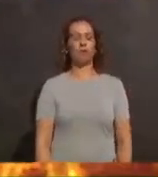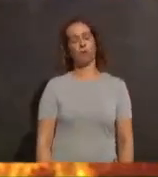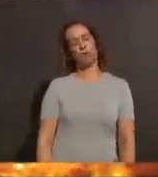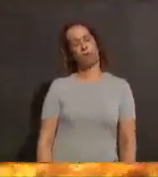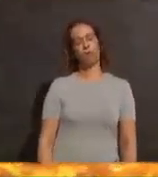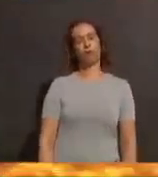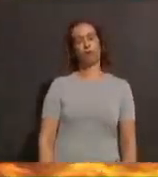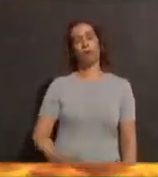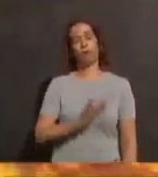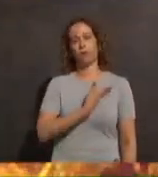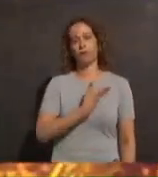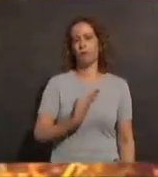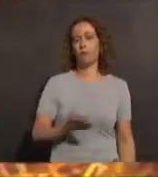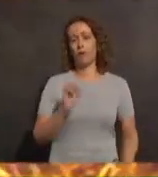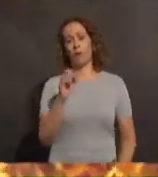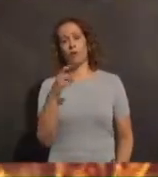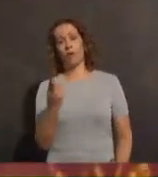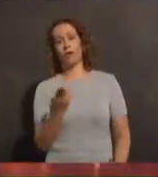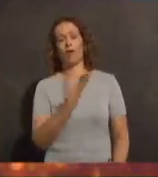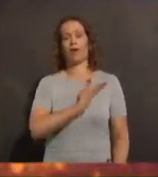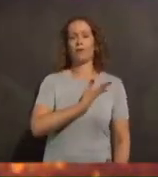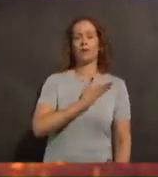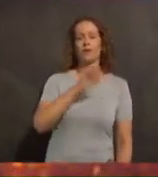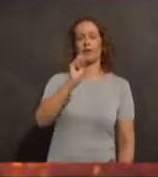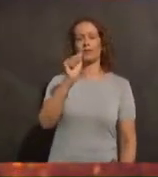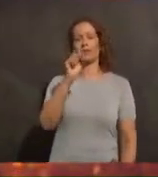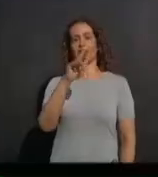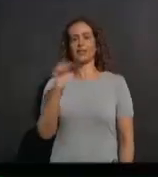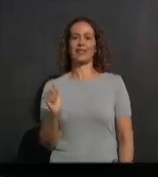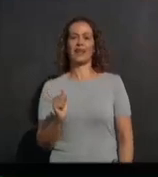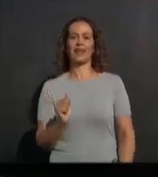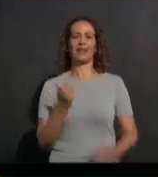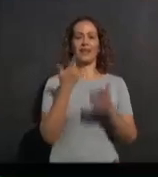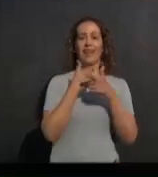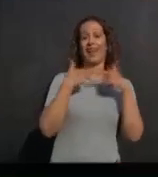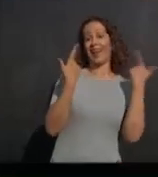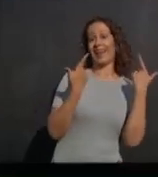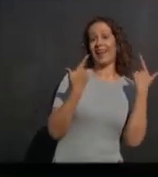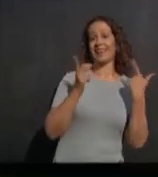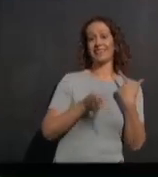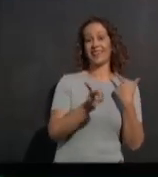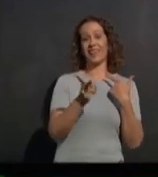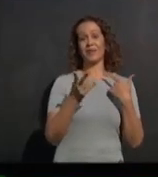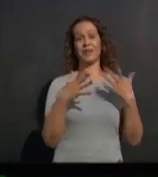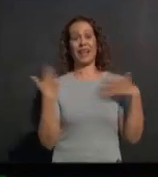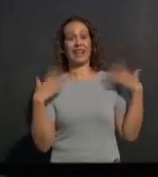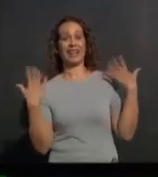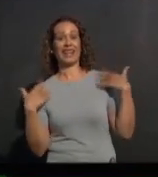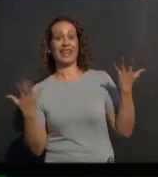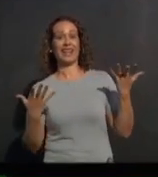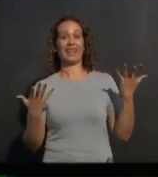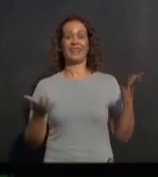Aí você tem que ficar amigo da Sara, que é pura alegria, essa menina ri demais e brinca com você, te